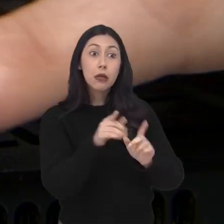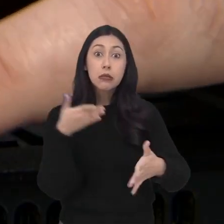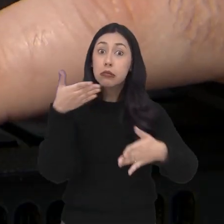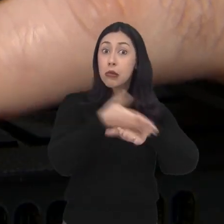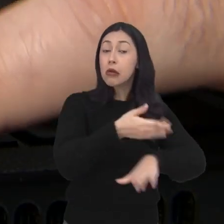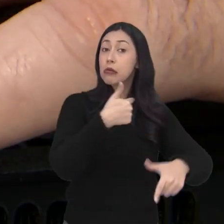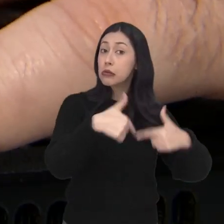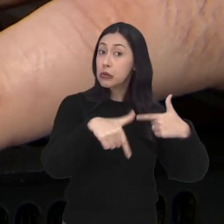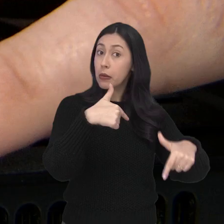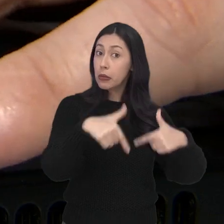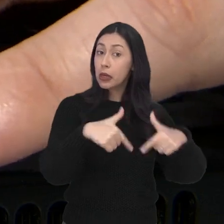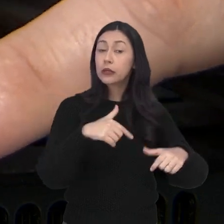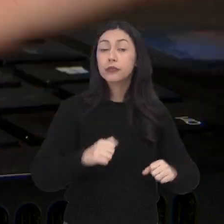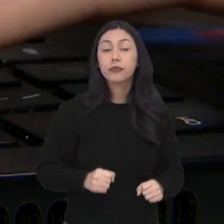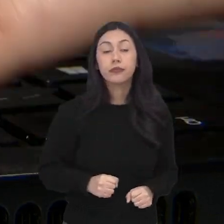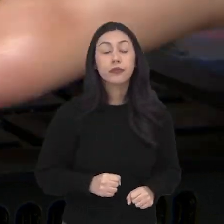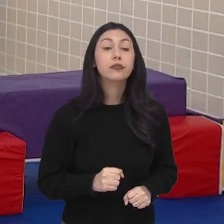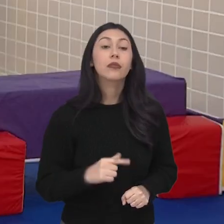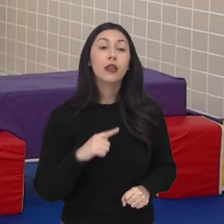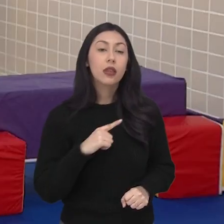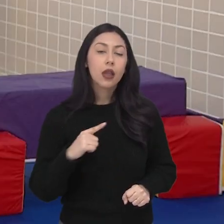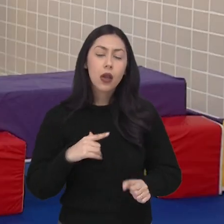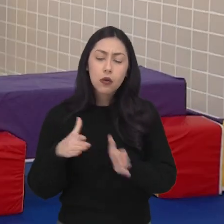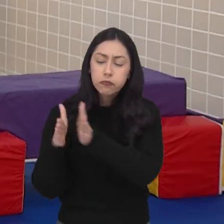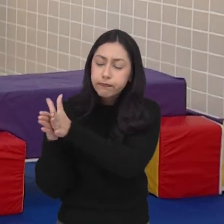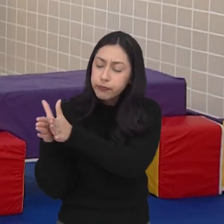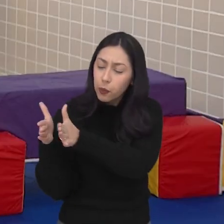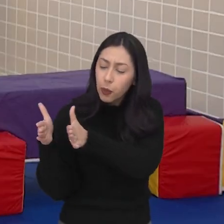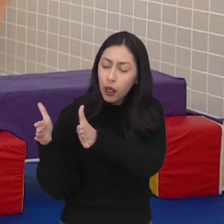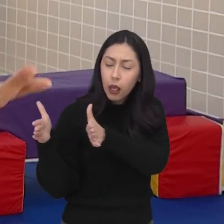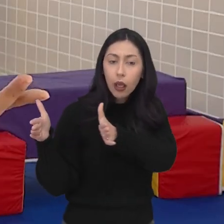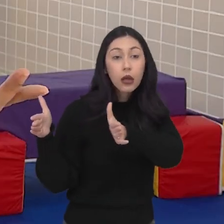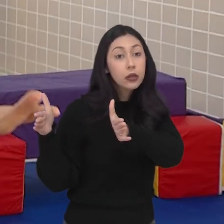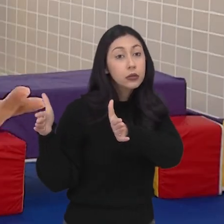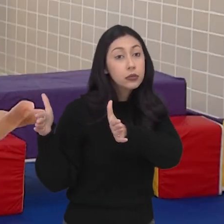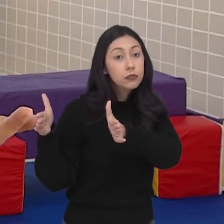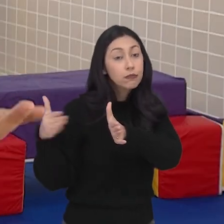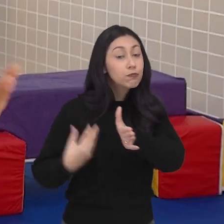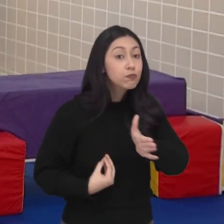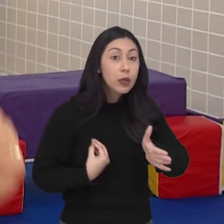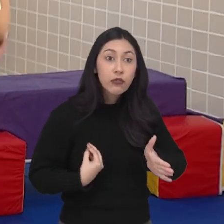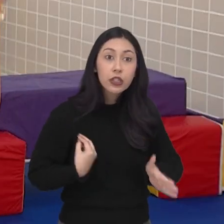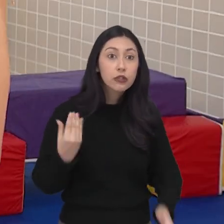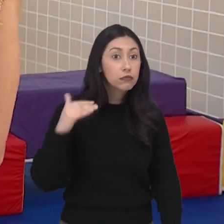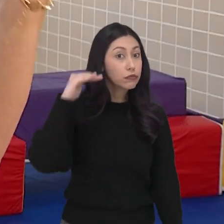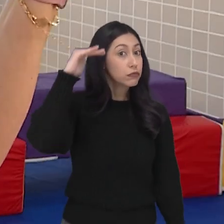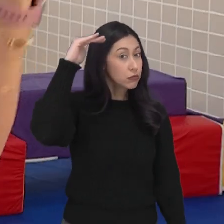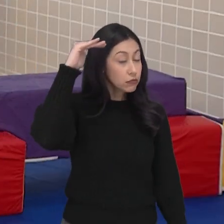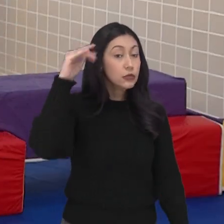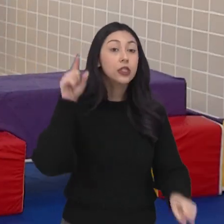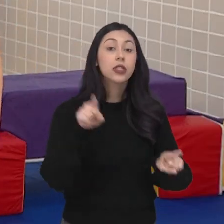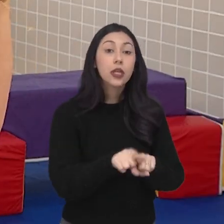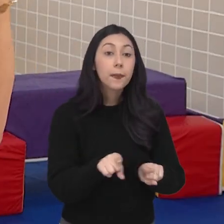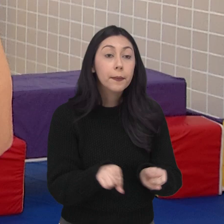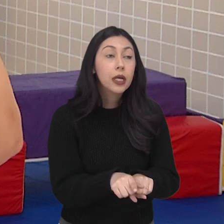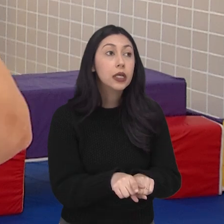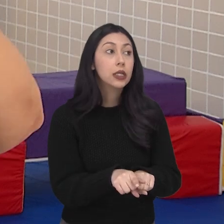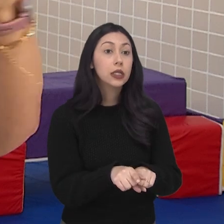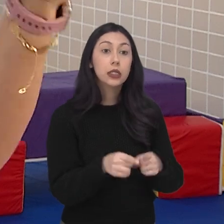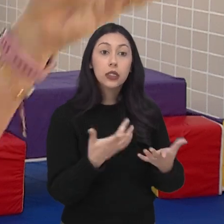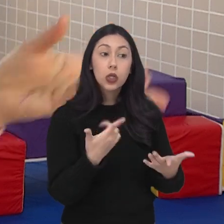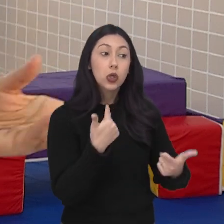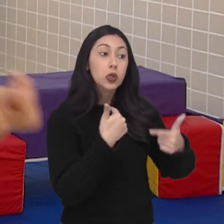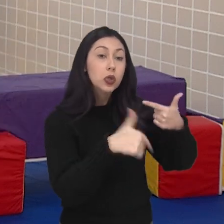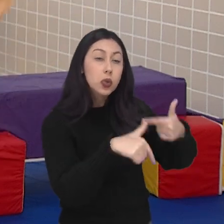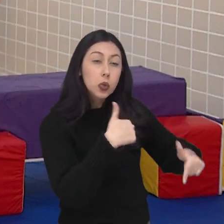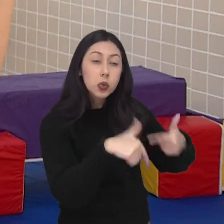até a entrada no mercado de trabalho. Existe um processo para a vida. É a vida adulta, a vida quando ela está